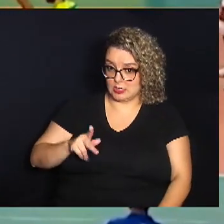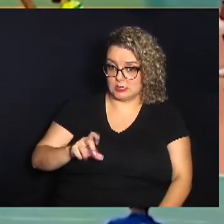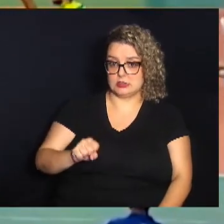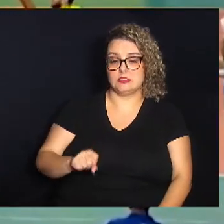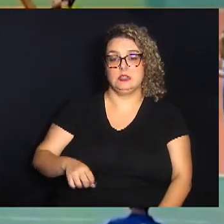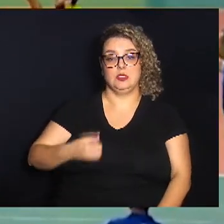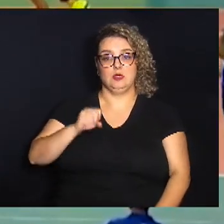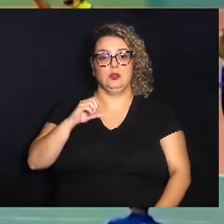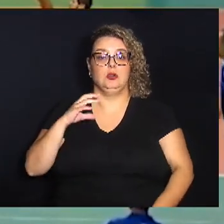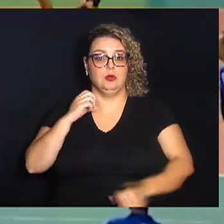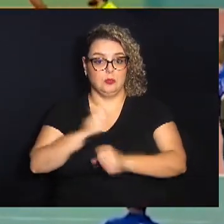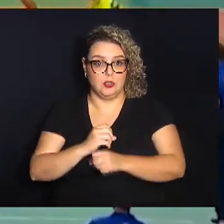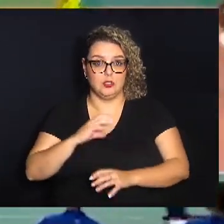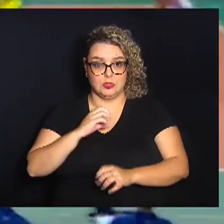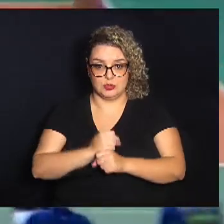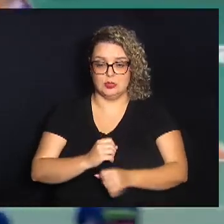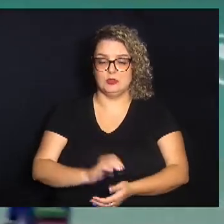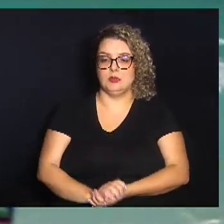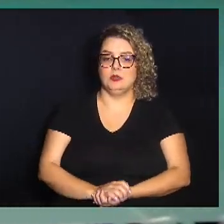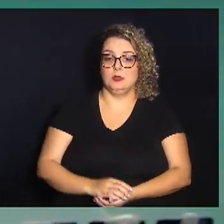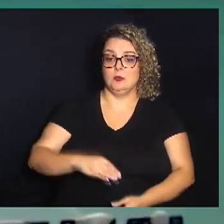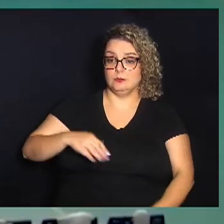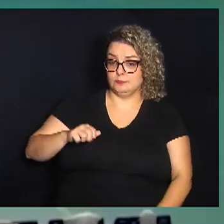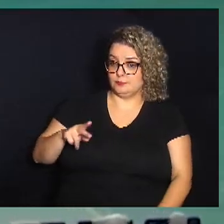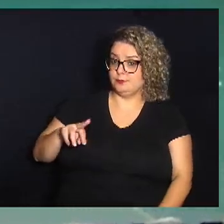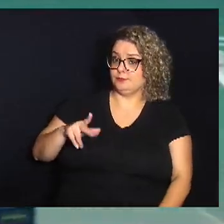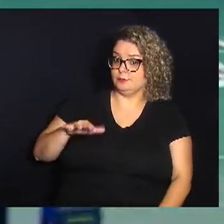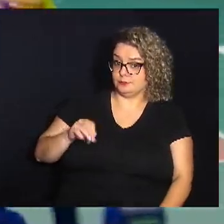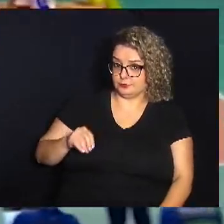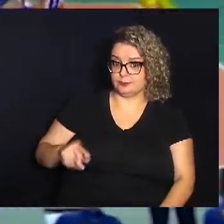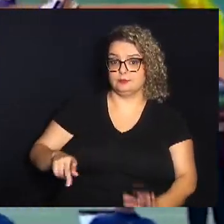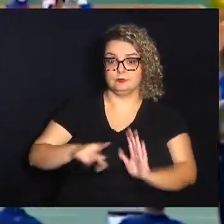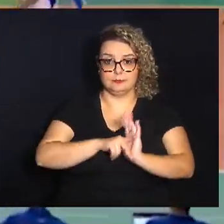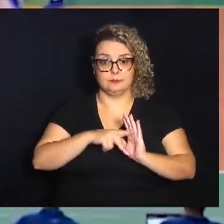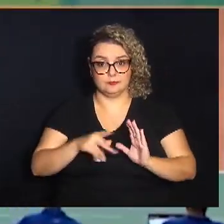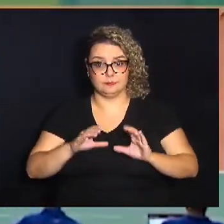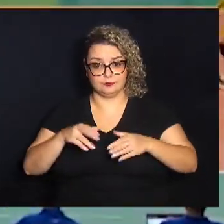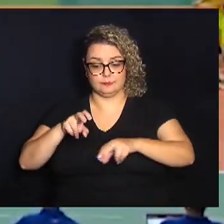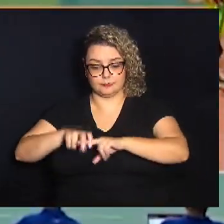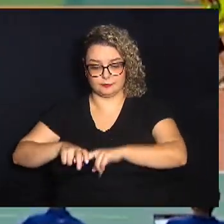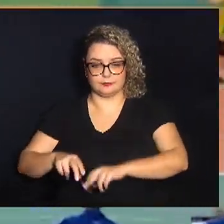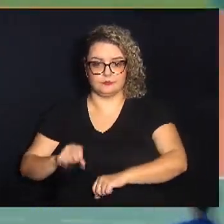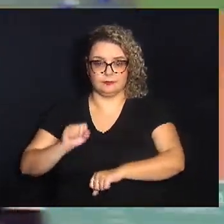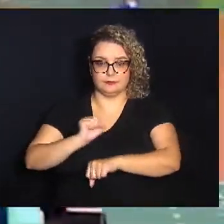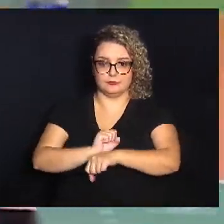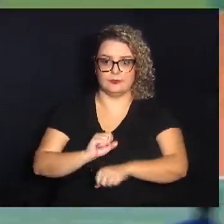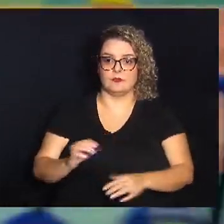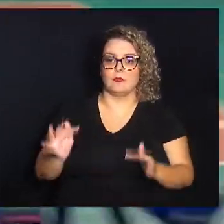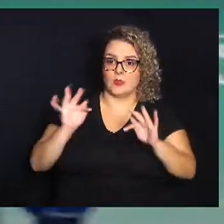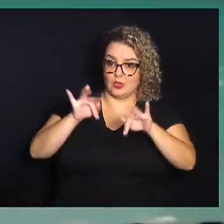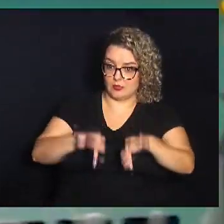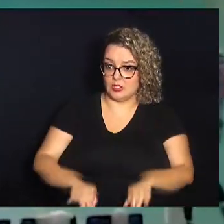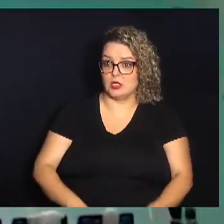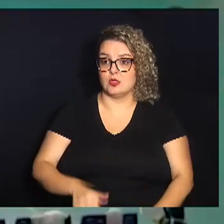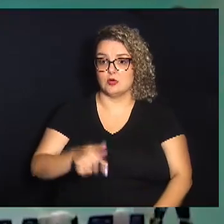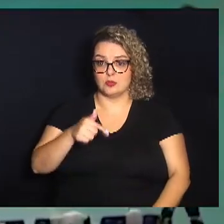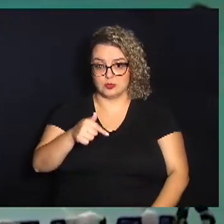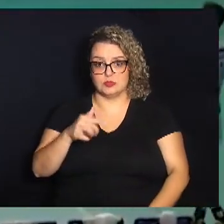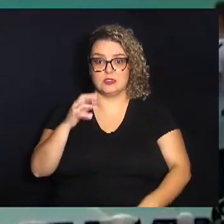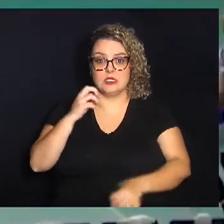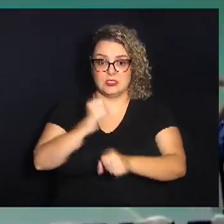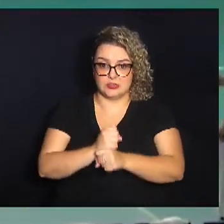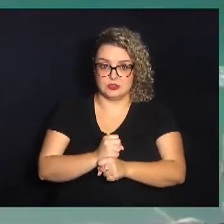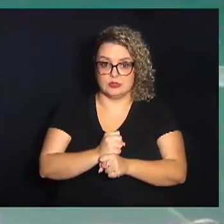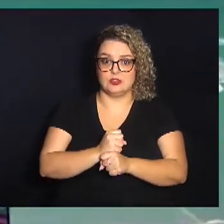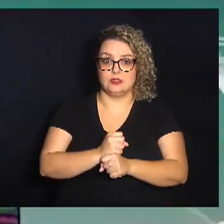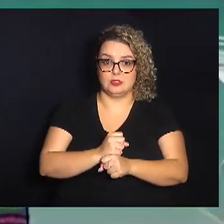no total. E o Maurício Borges, que também saiu do banco de reservas, encerrou o duelo com 7 pontos e